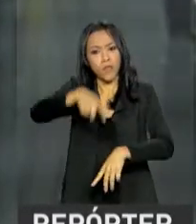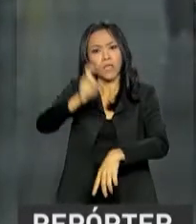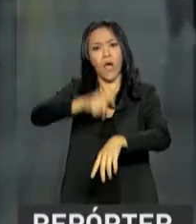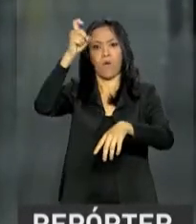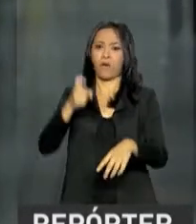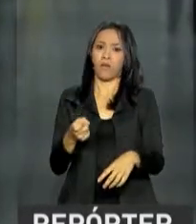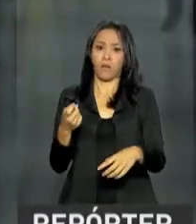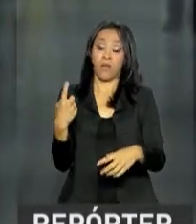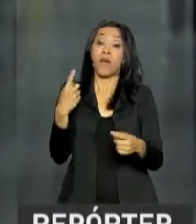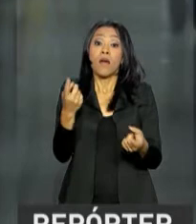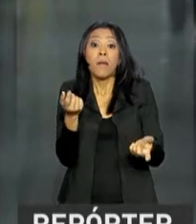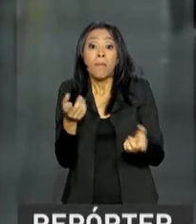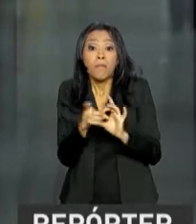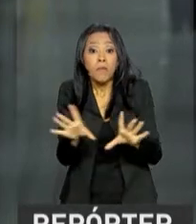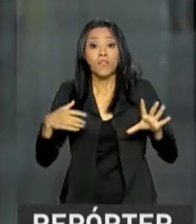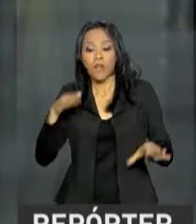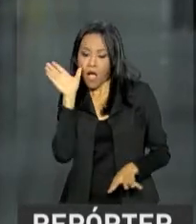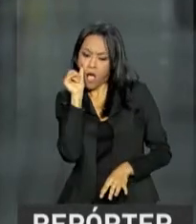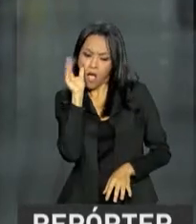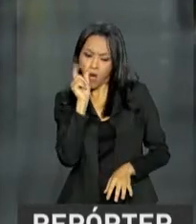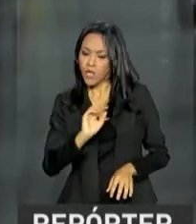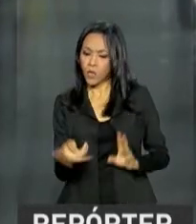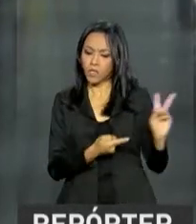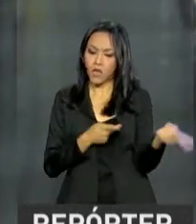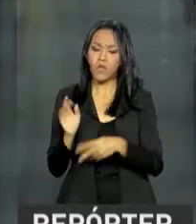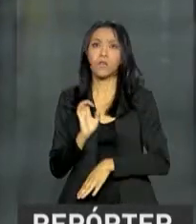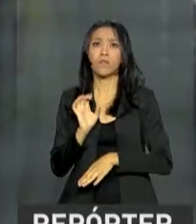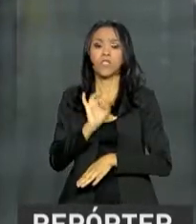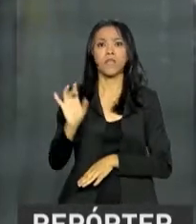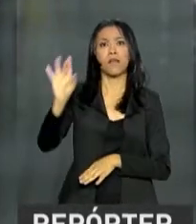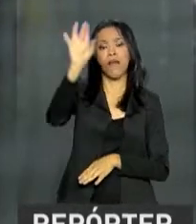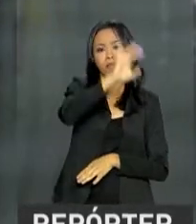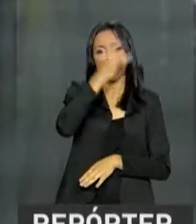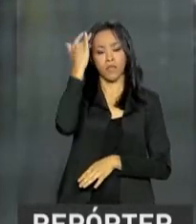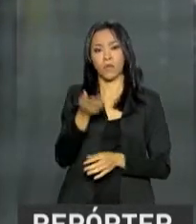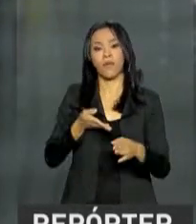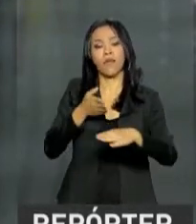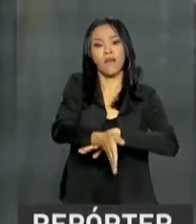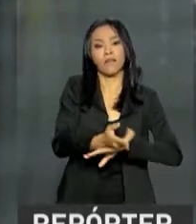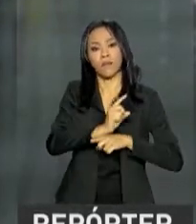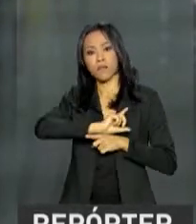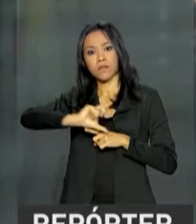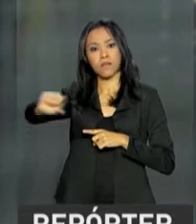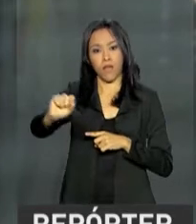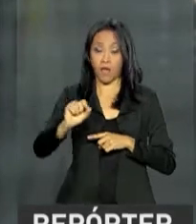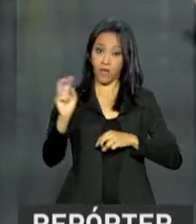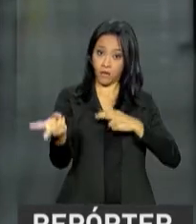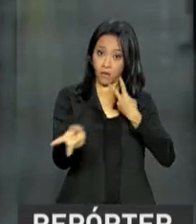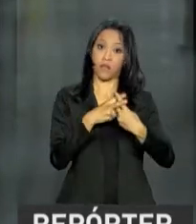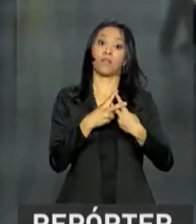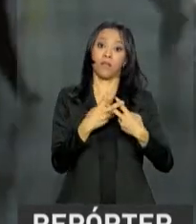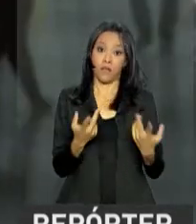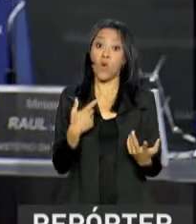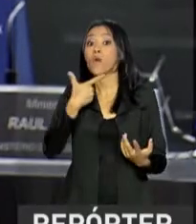permitindo o acompanhamento online da situação de cada pessoa que entra e sai do sistema prisional ou é procurada